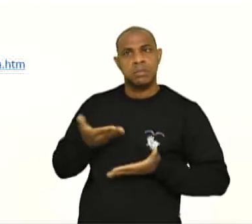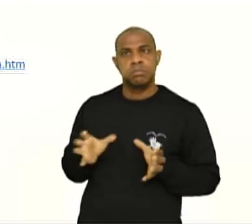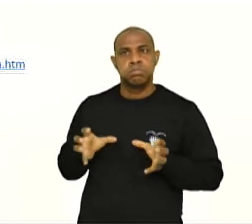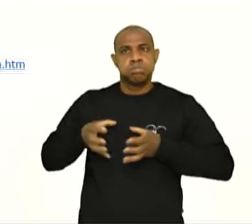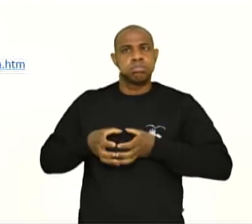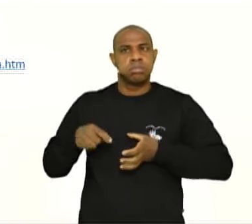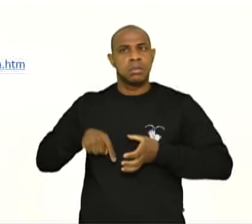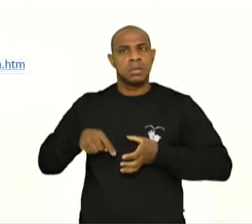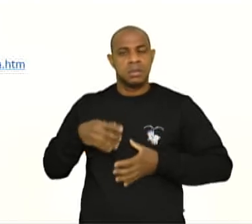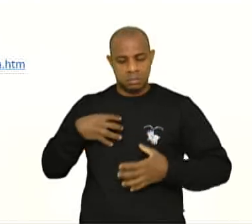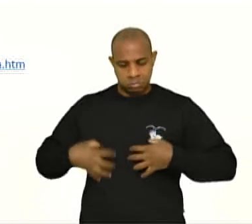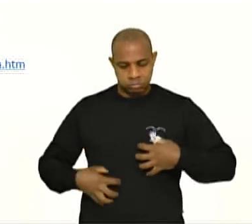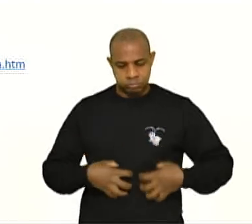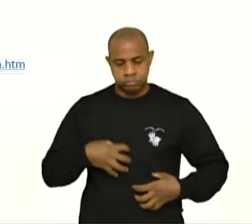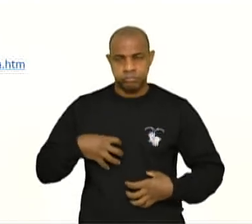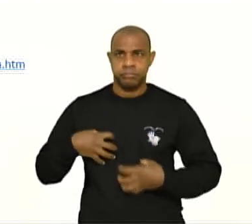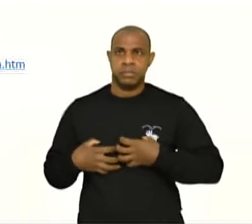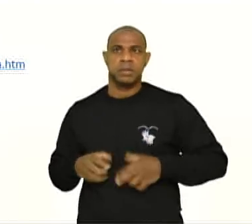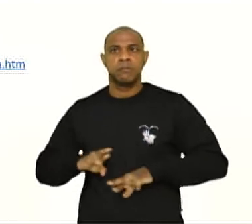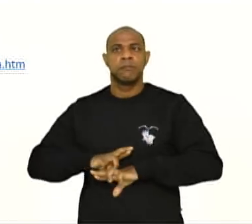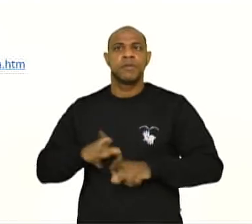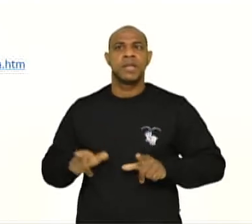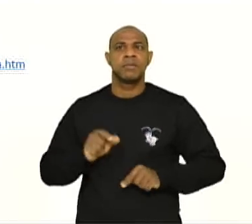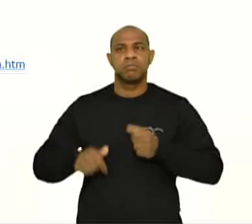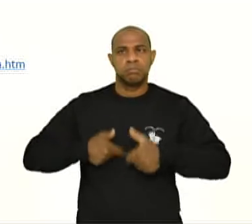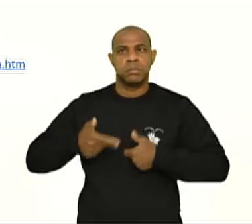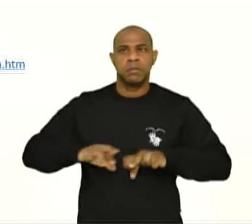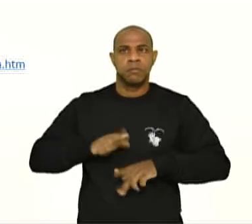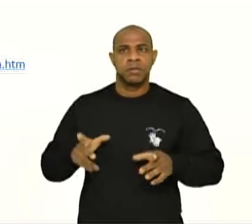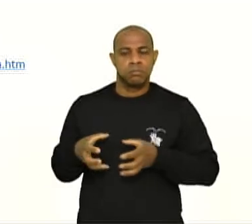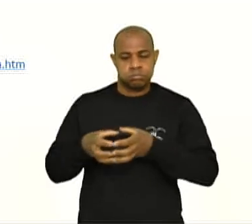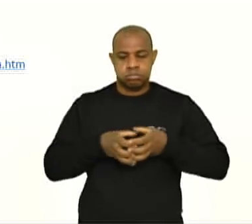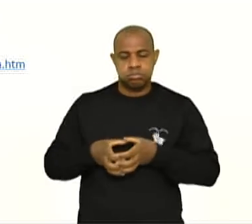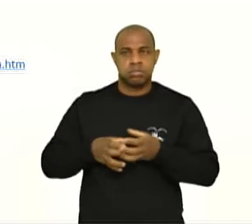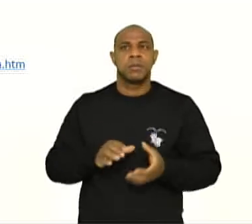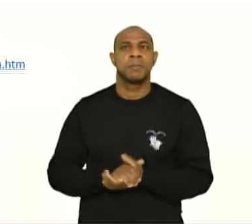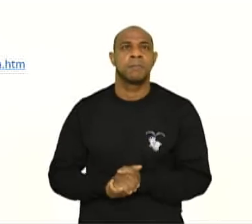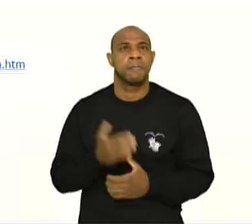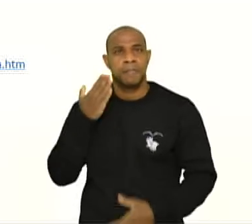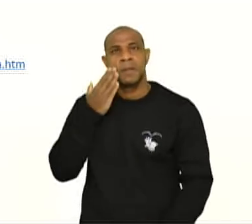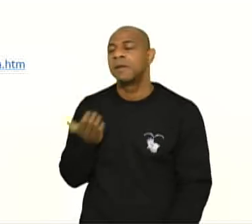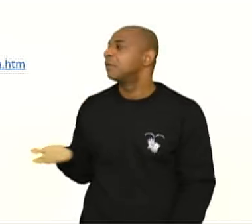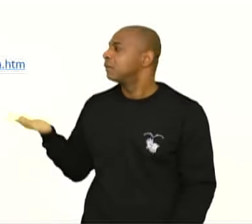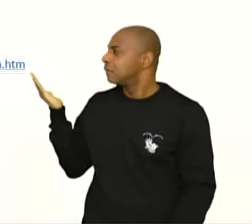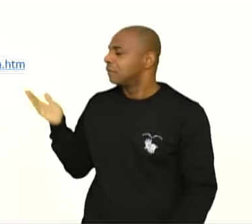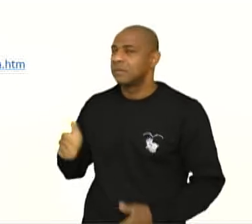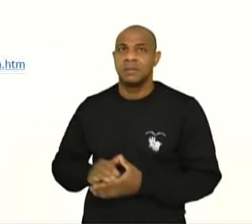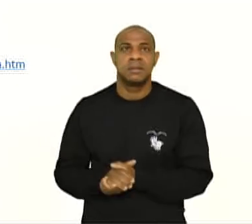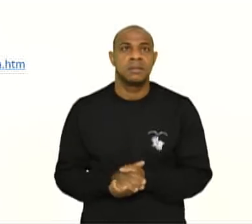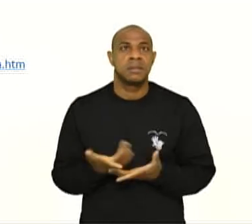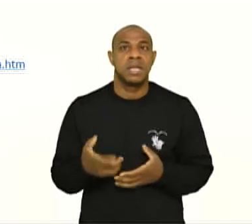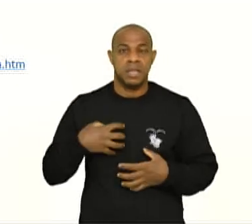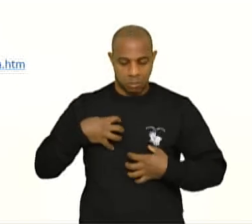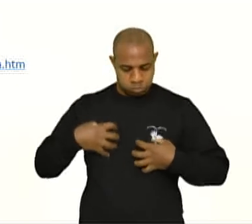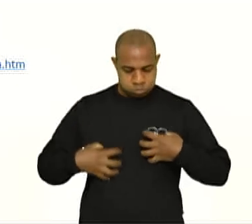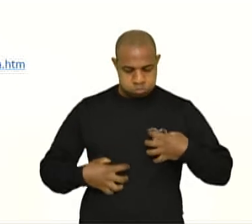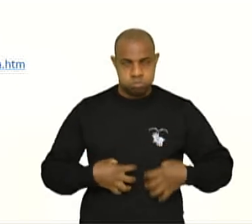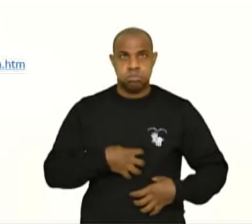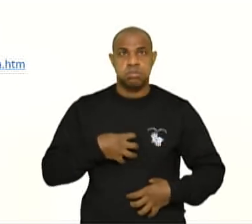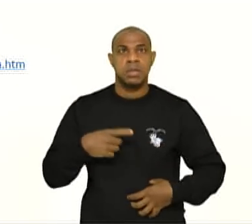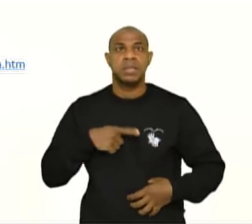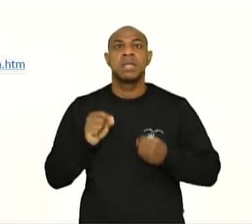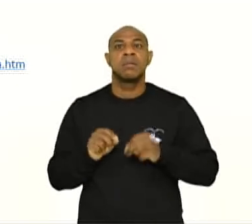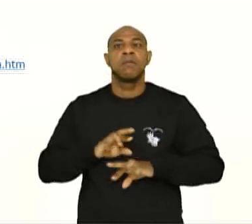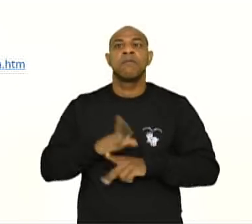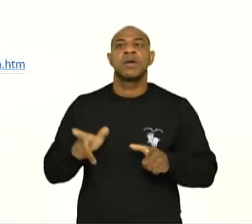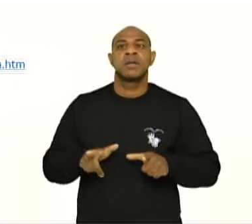agrupam, né? E exercem uma função conjunta entre eles. Ok, gente, esses órgãos que têm